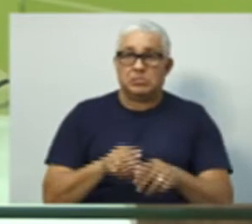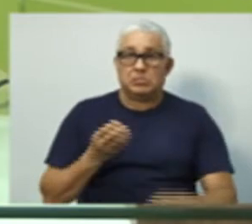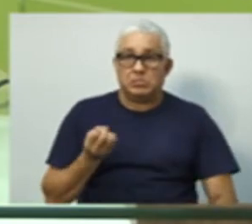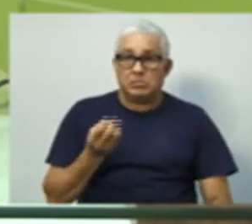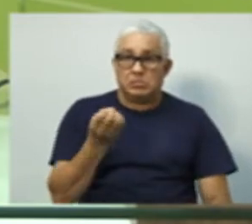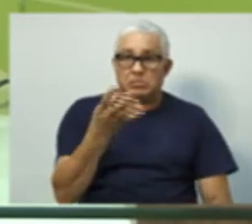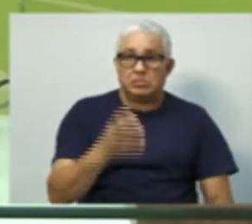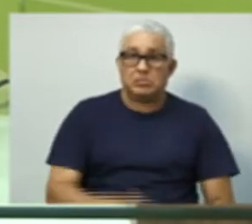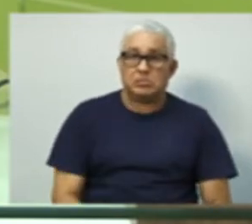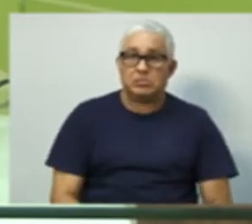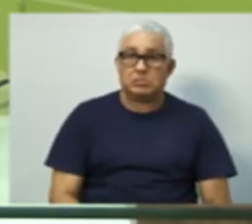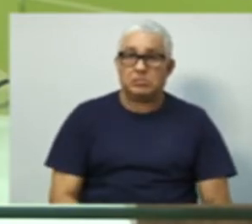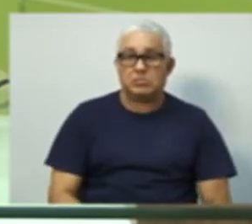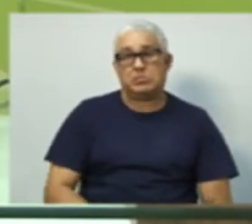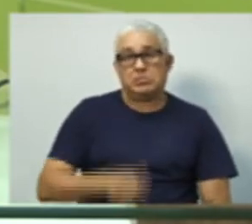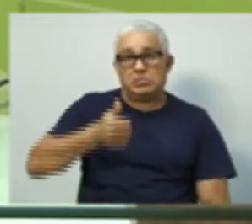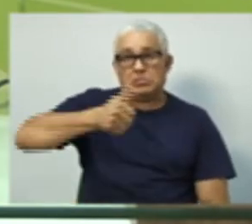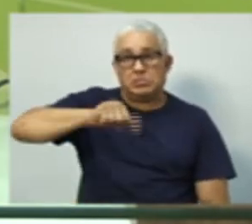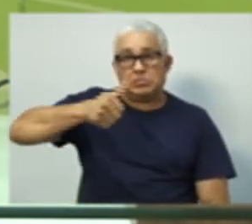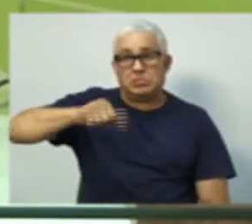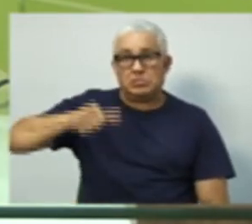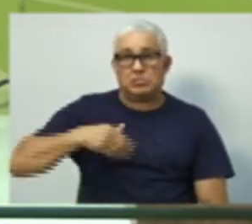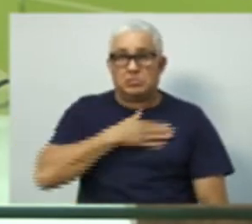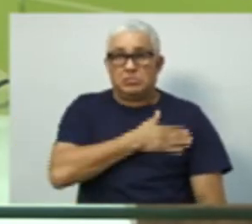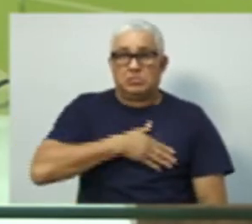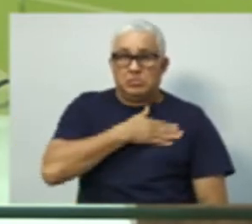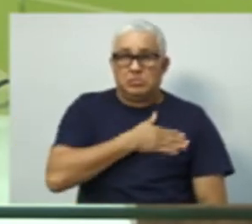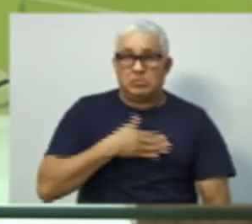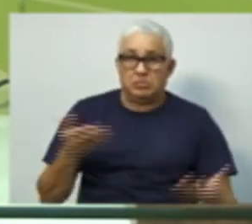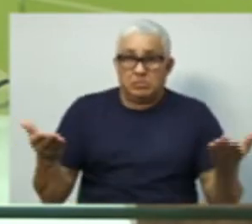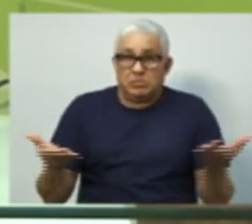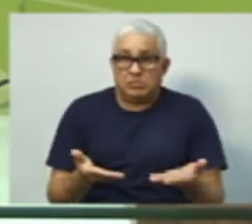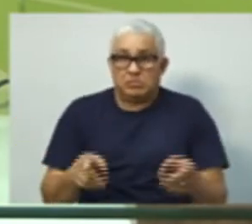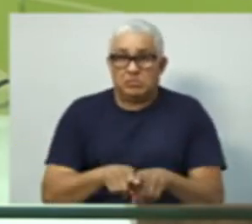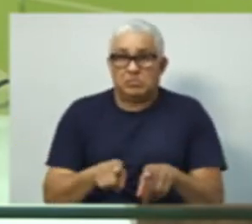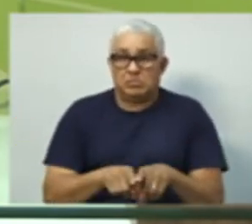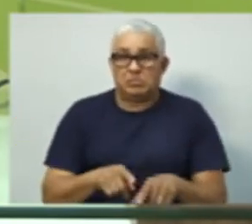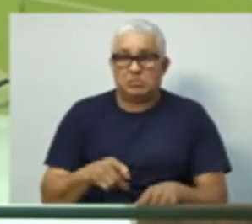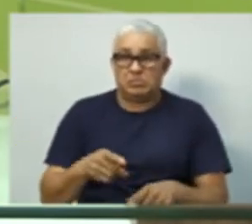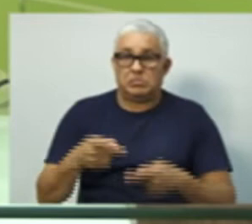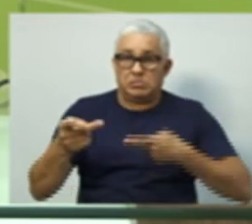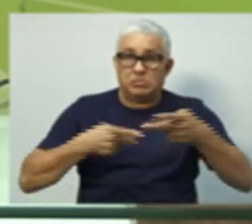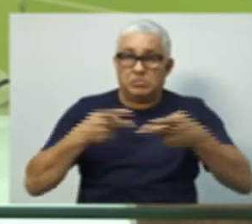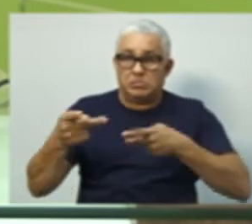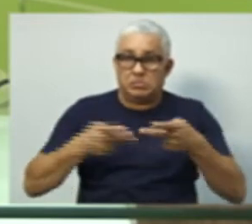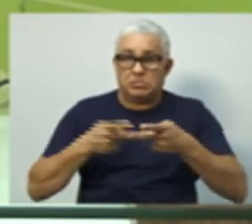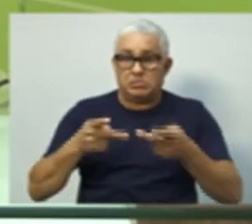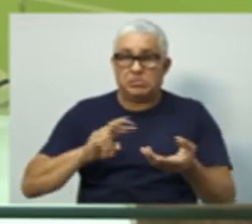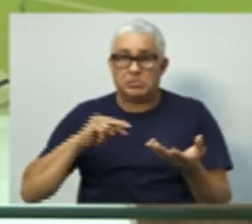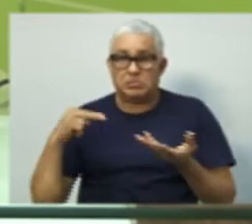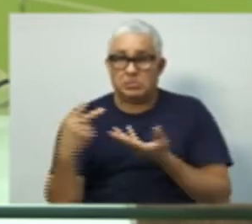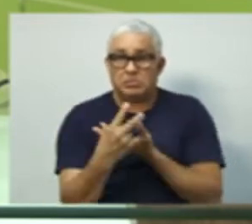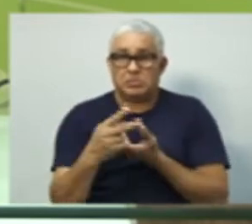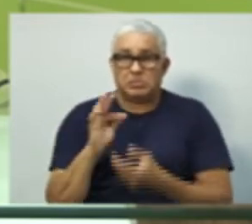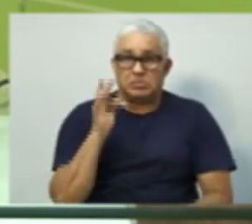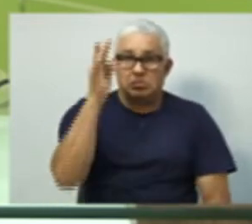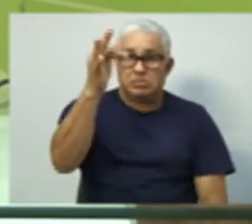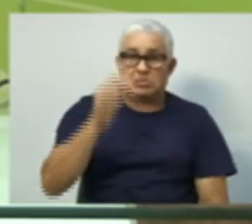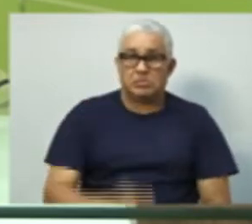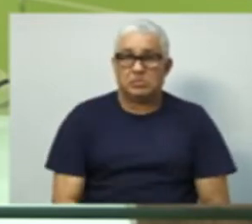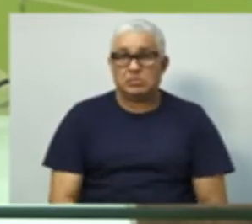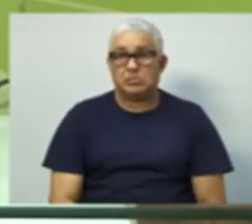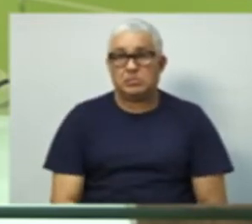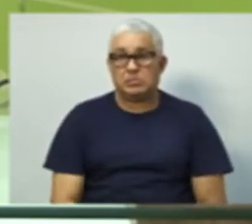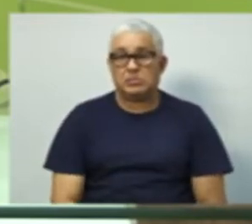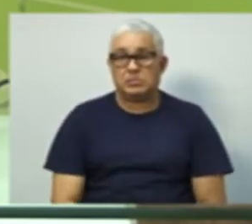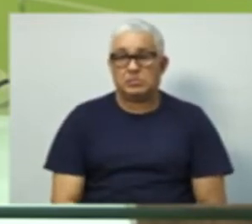os comentários e vamos ouvir o que os polos contribuíram. Quero já antecipadamente agradecer, né, a colaboração dos polos e pedir